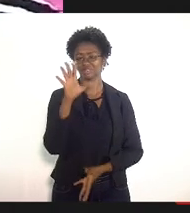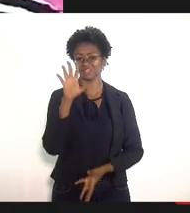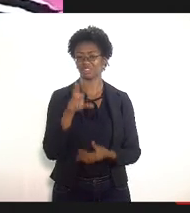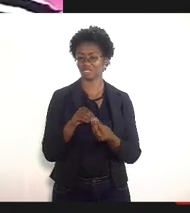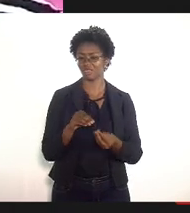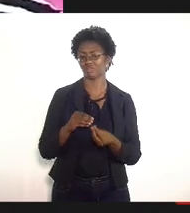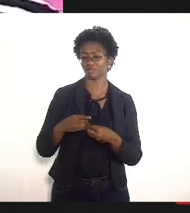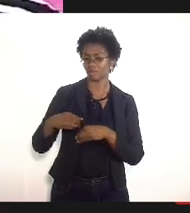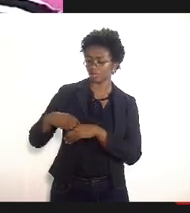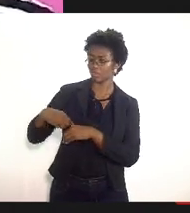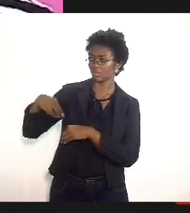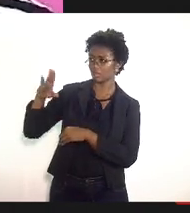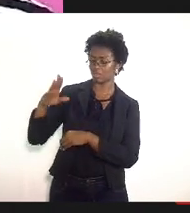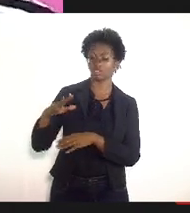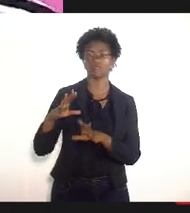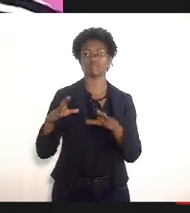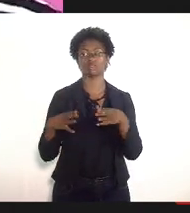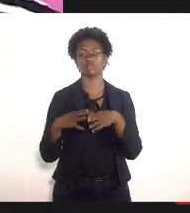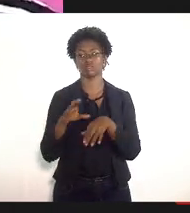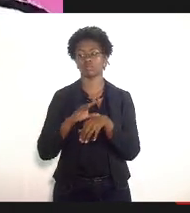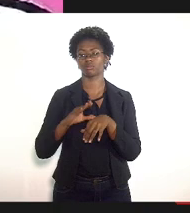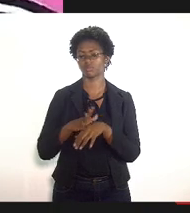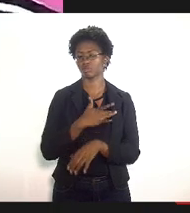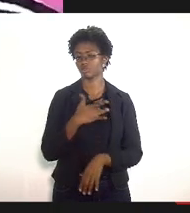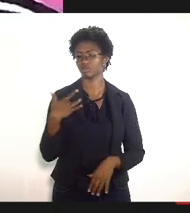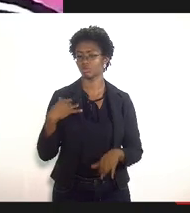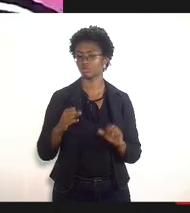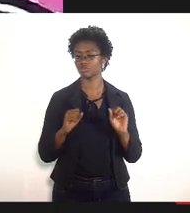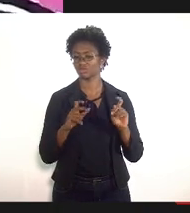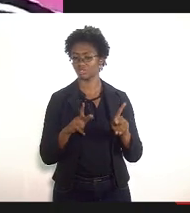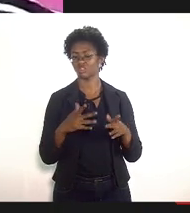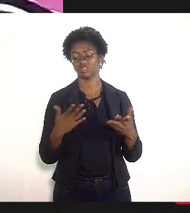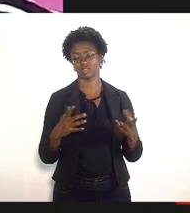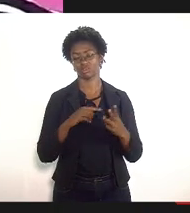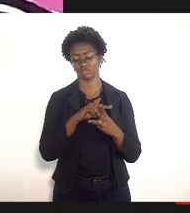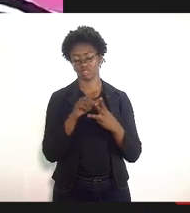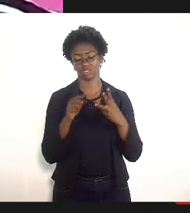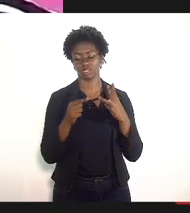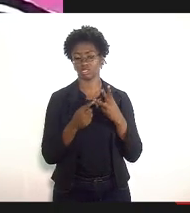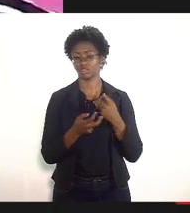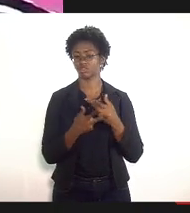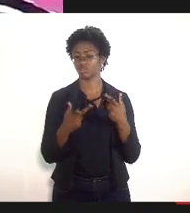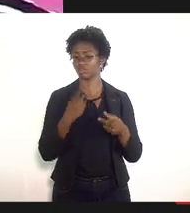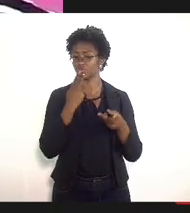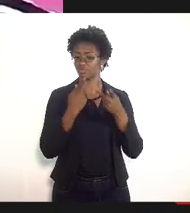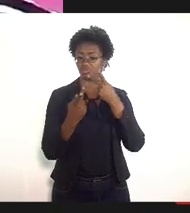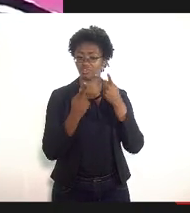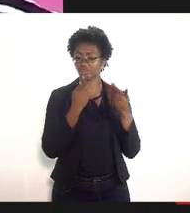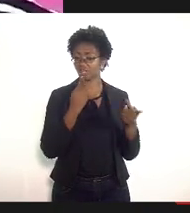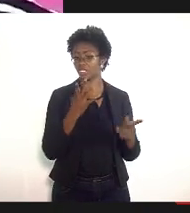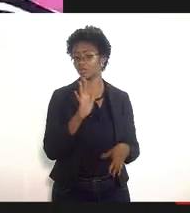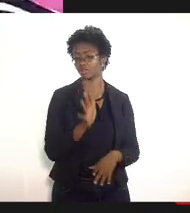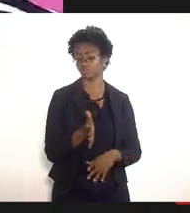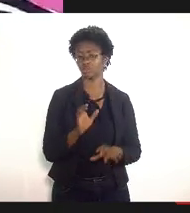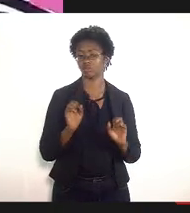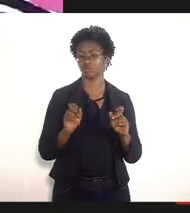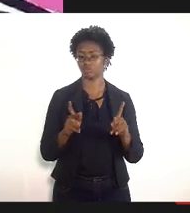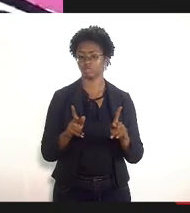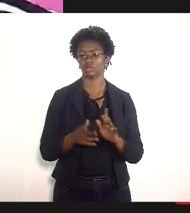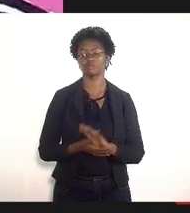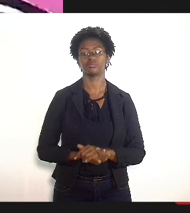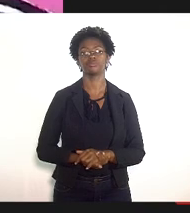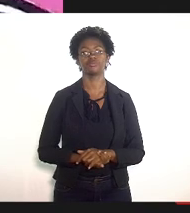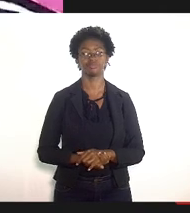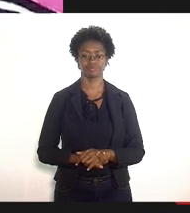serão encaminhadas pela Comissão de Saúde, tá? Nesses três eixos que foram abordados, né, Lucinha? A questão